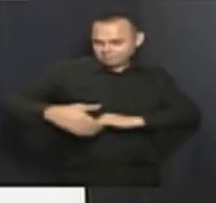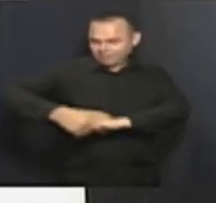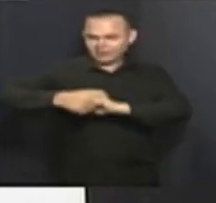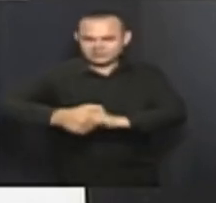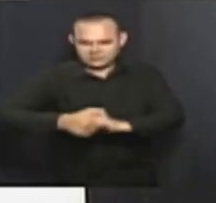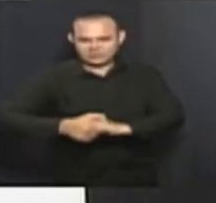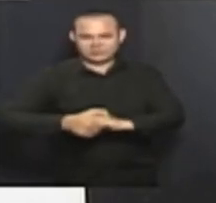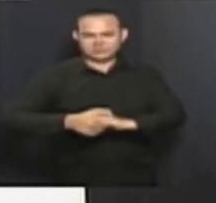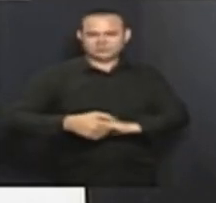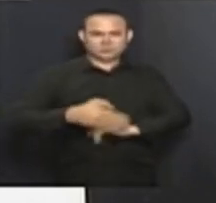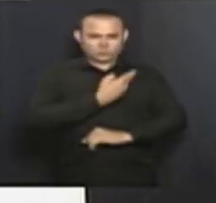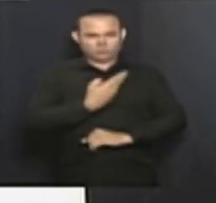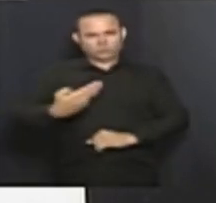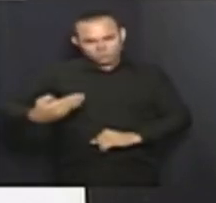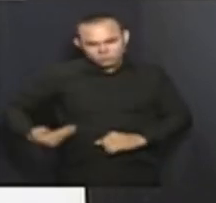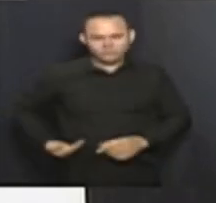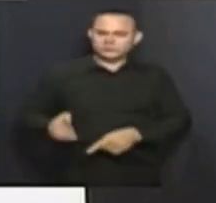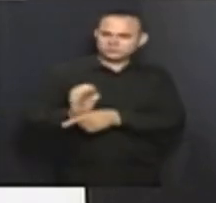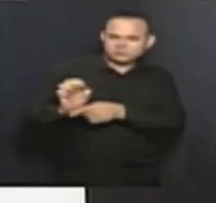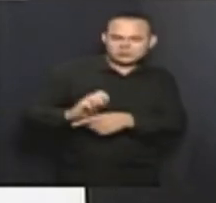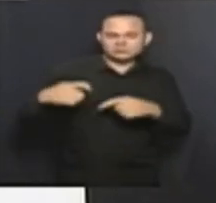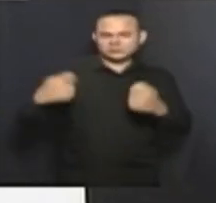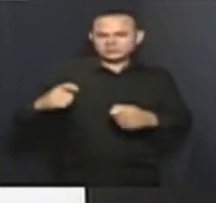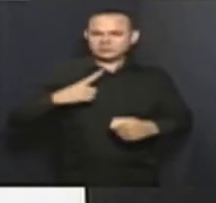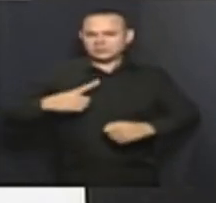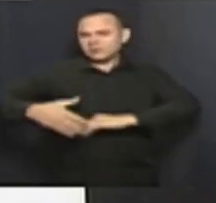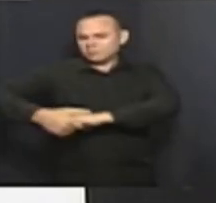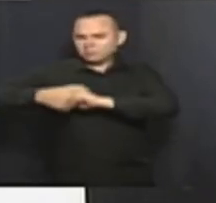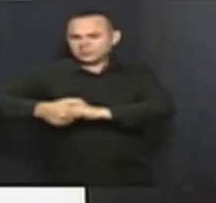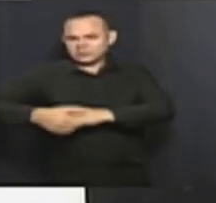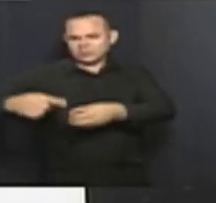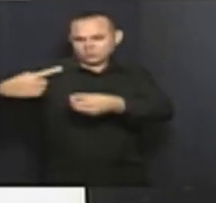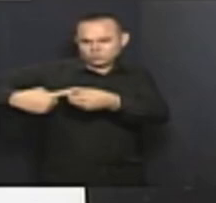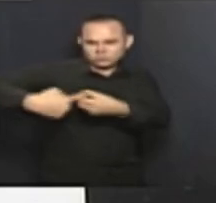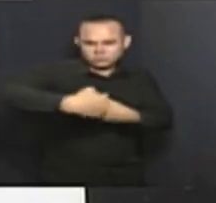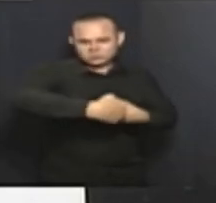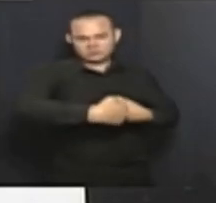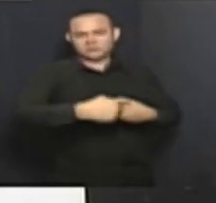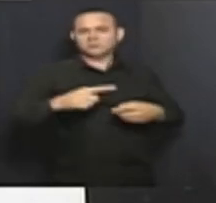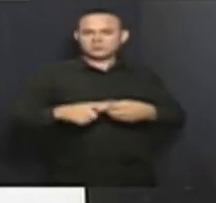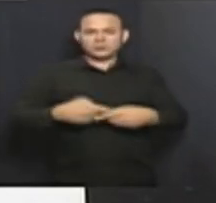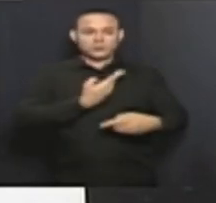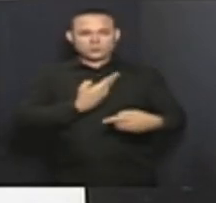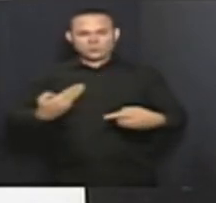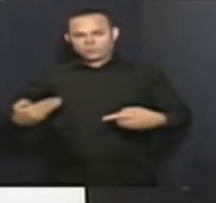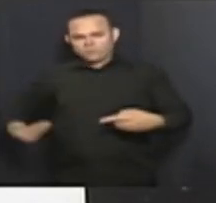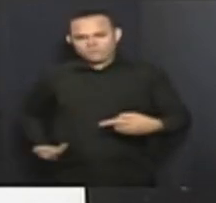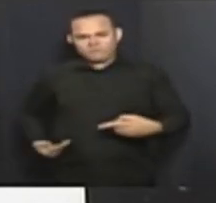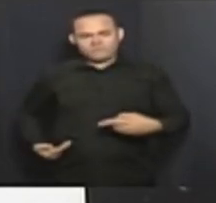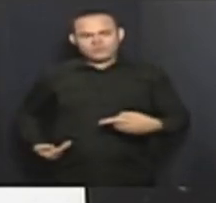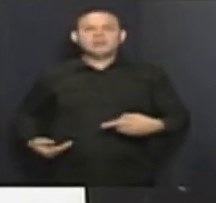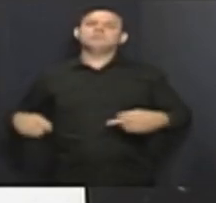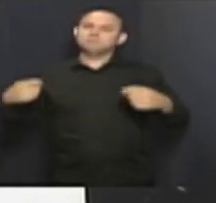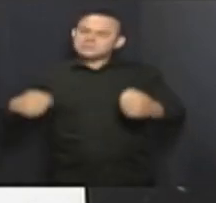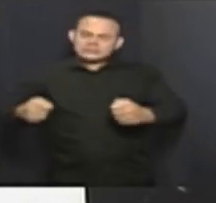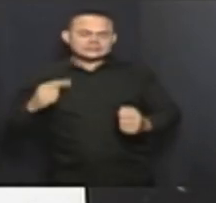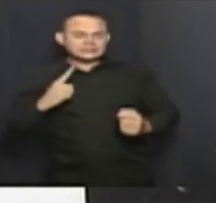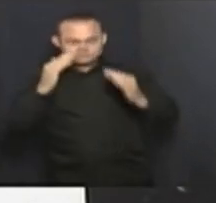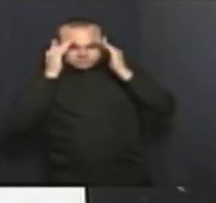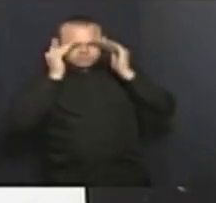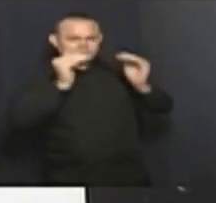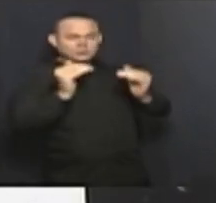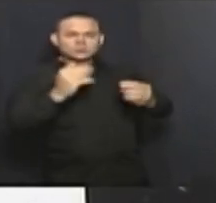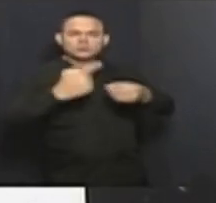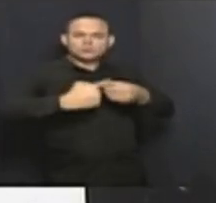atuar em parceria com os municípios o governo do estado seus municípios apenas uma fita são jurídica é